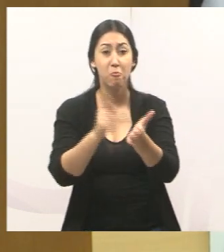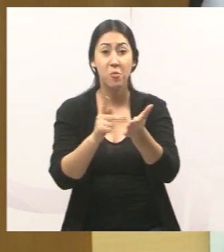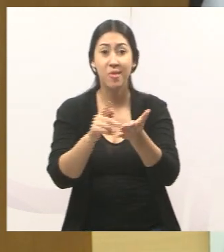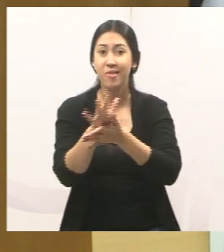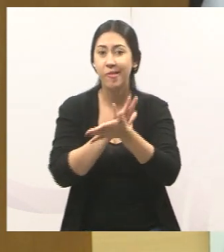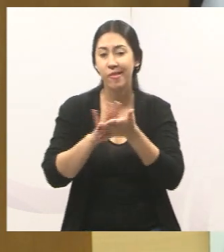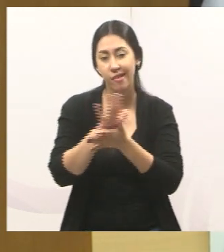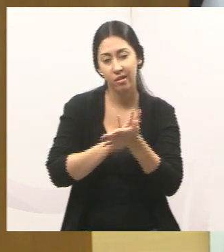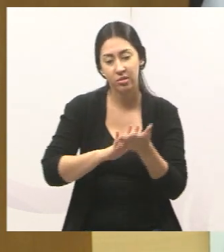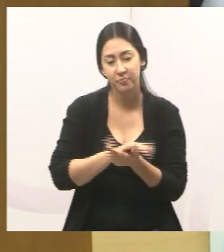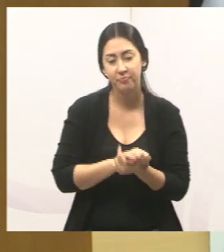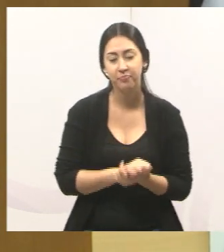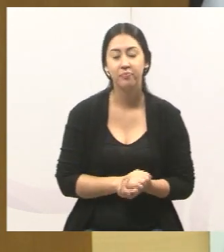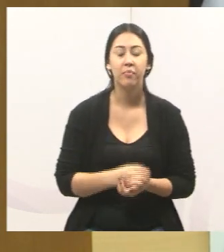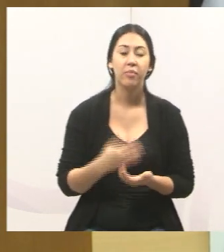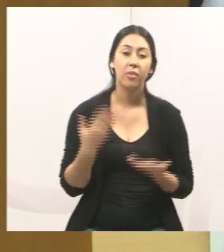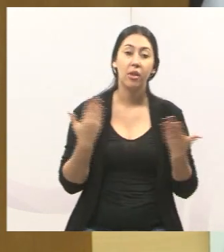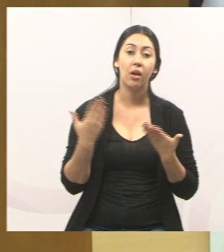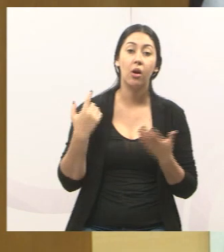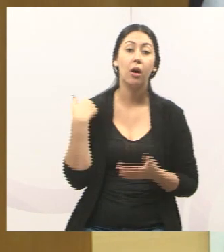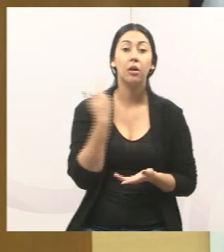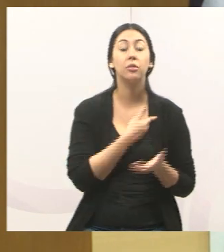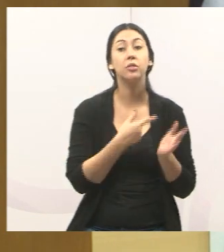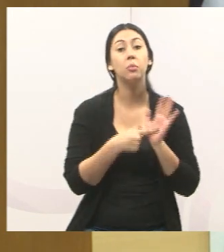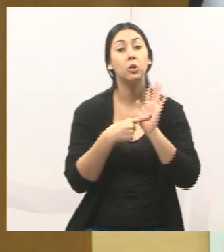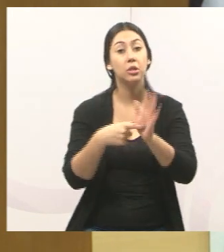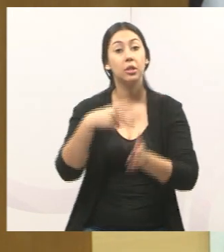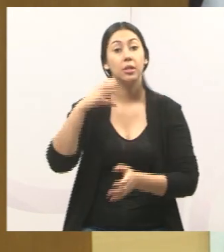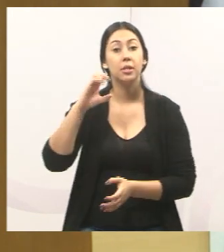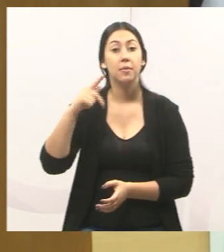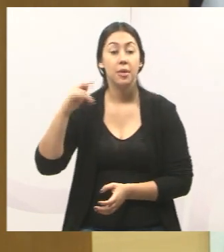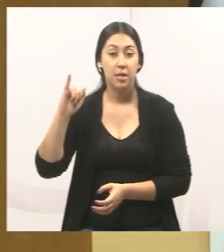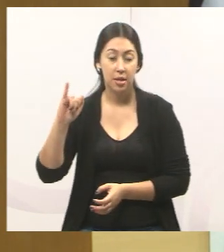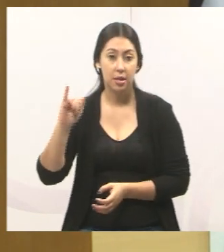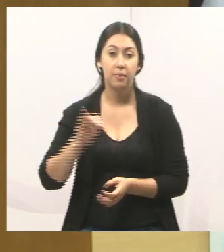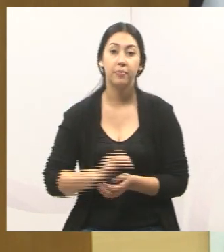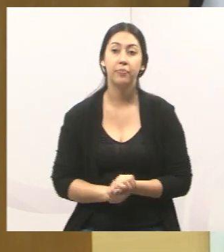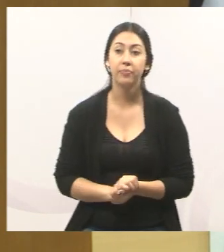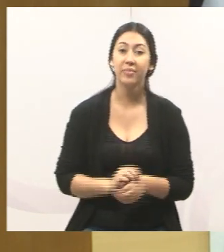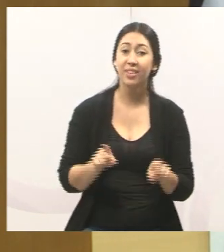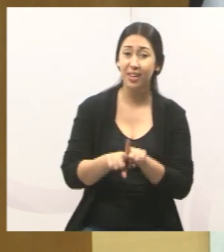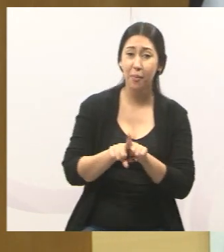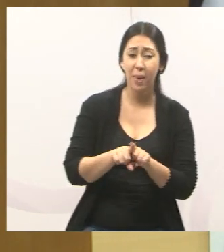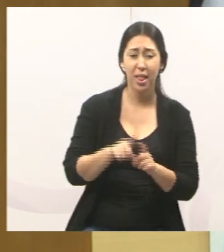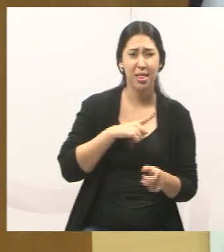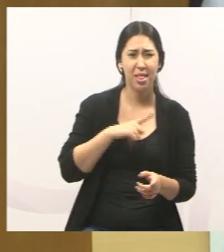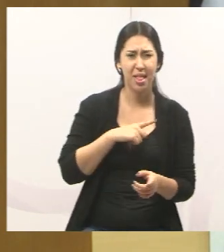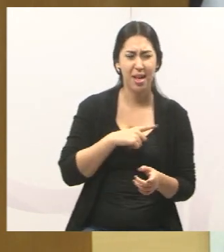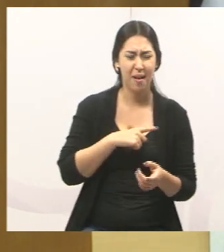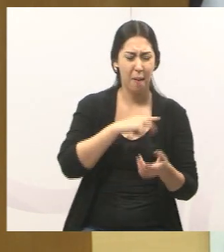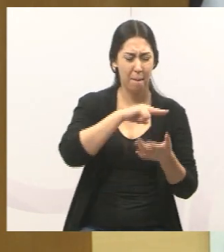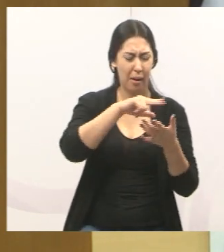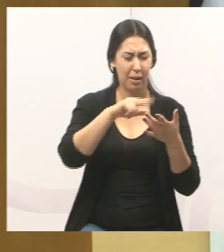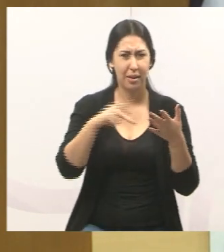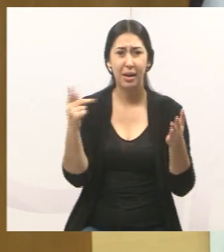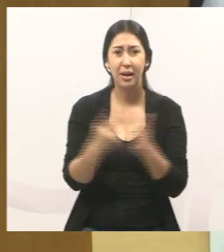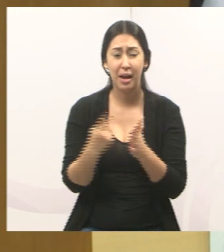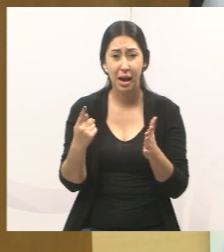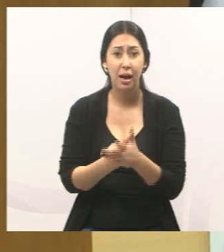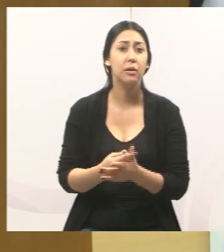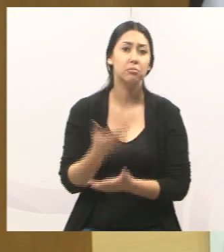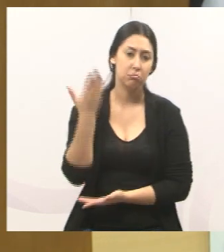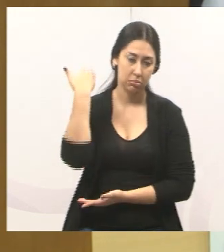mais recentemente, divulgamos aqui o relatório da CPI do Provisão, onde diversas irregularidades que aconteceram também na gestão do